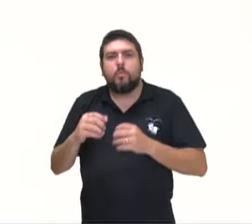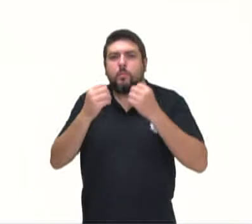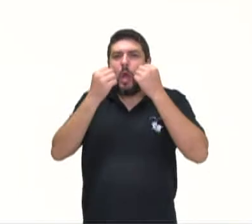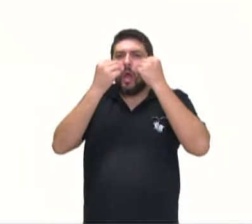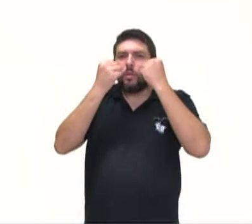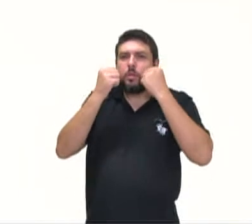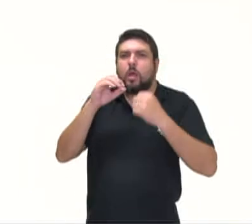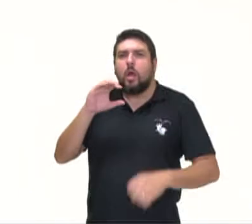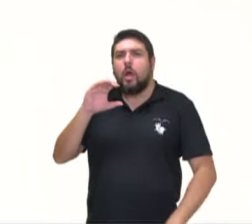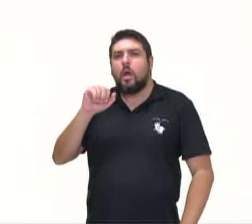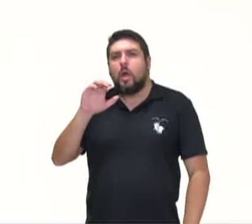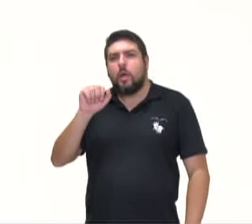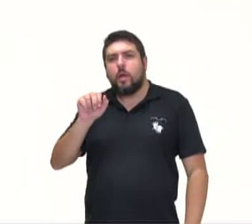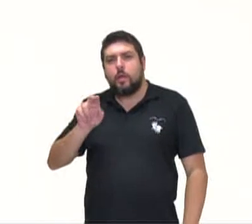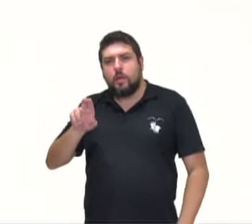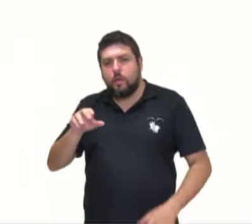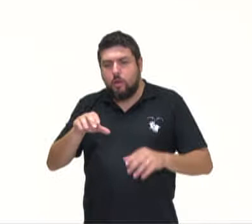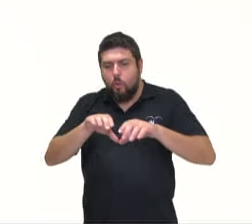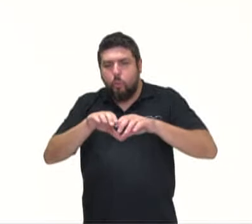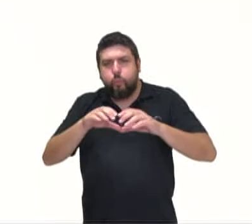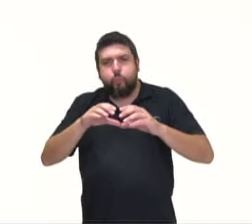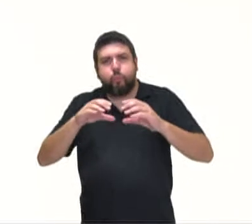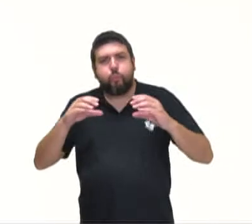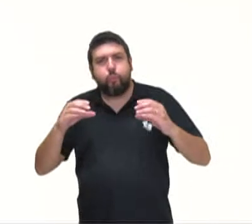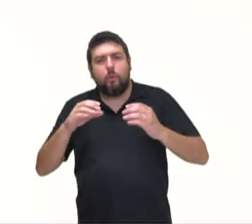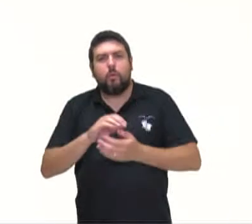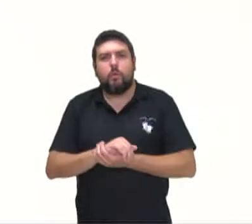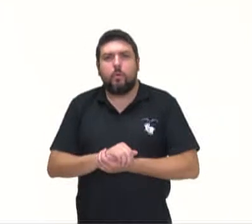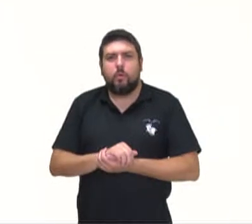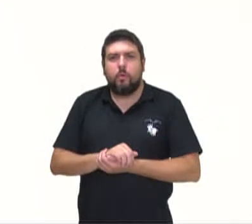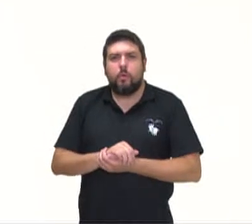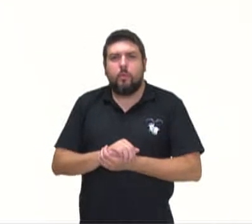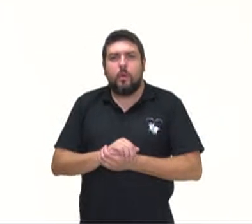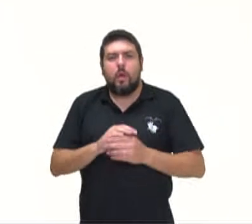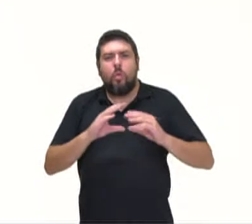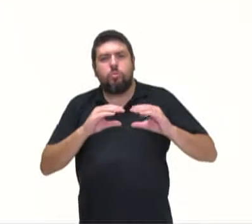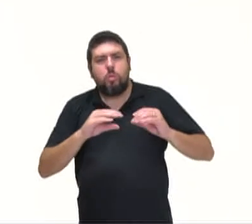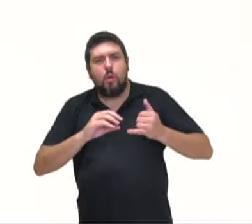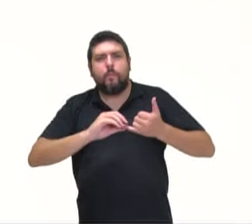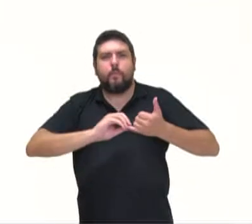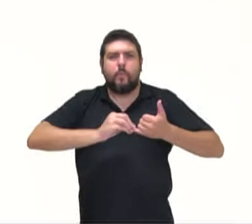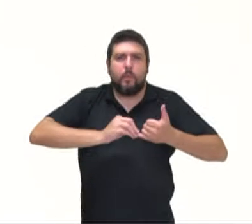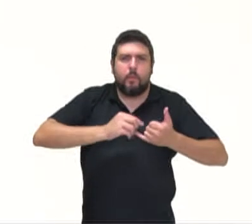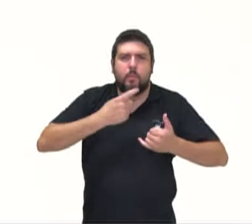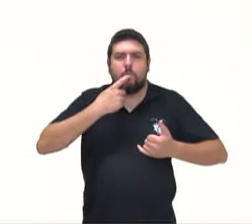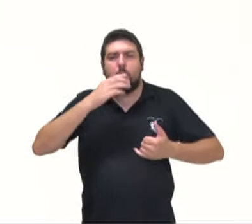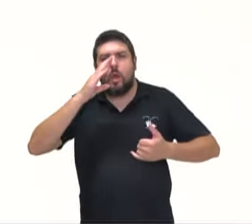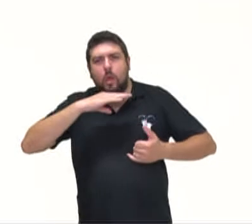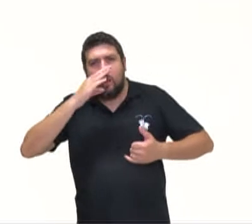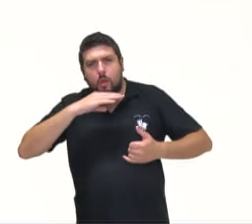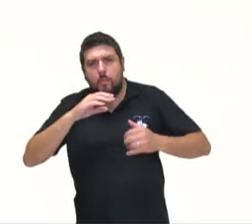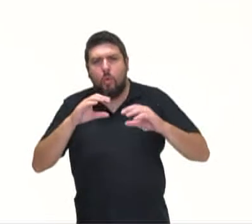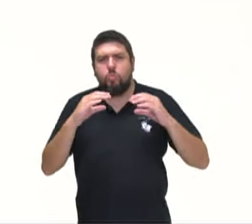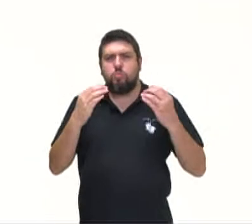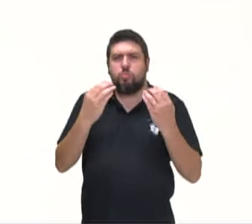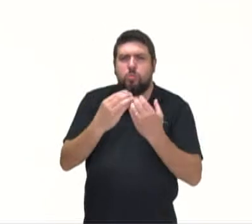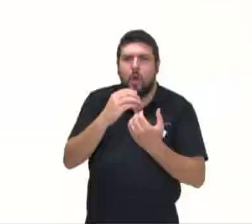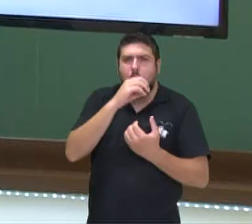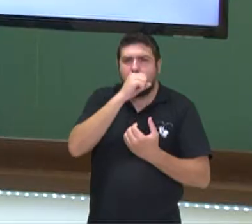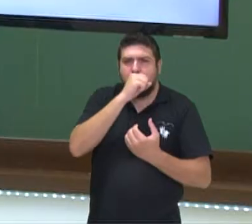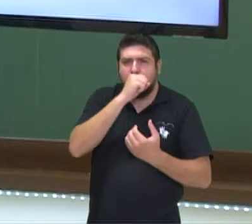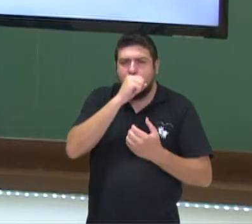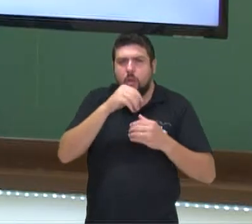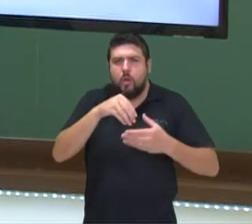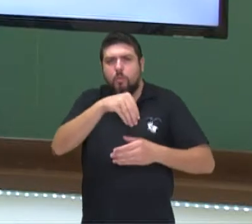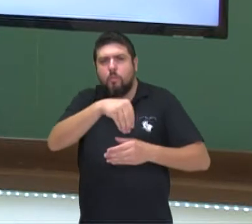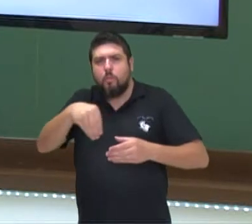aqui da região das Américas, algodão, feijão, pimenta, abóbora, mamão e abacate. Aqui